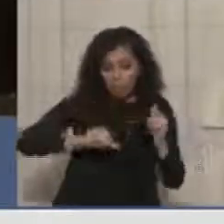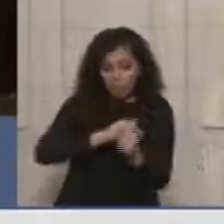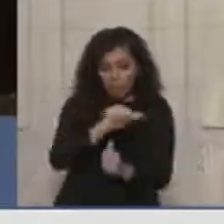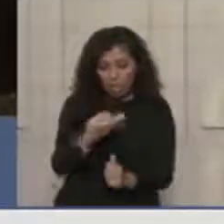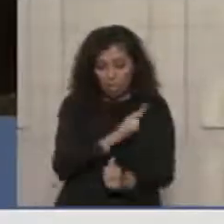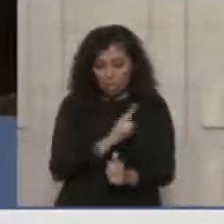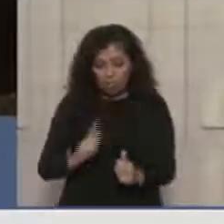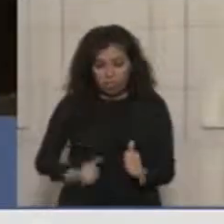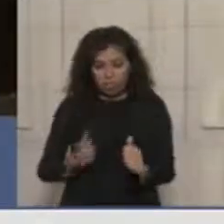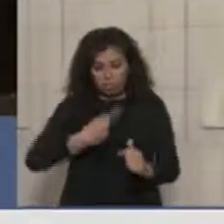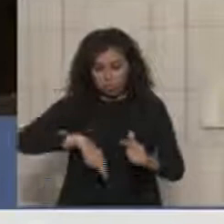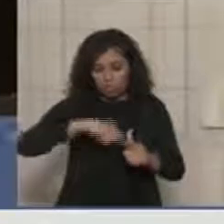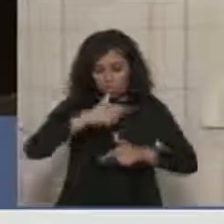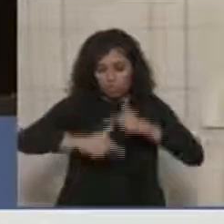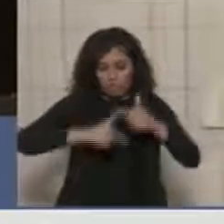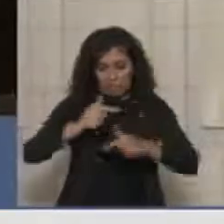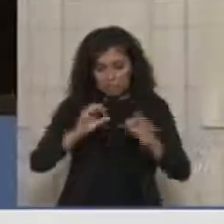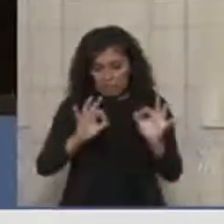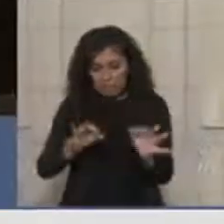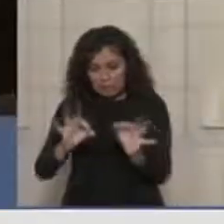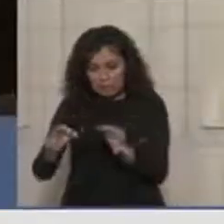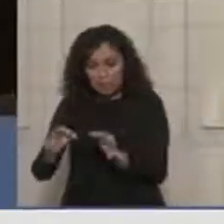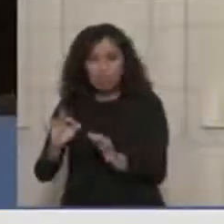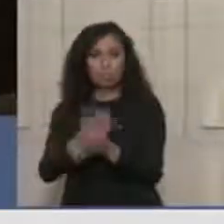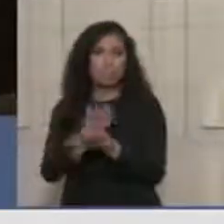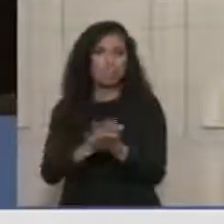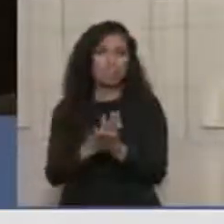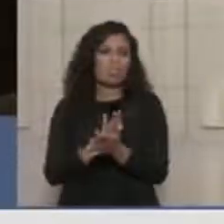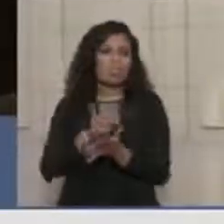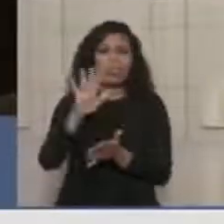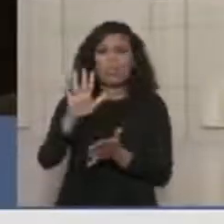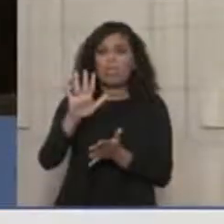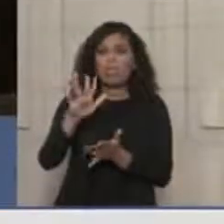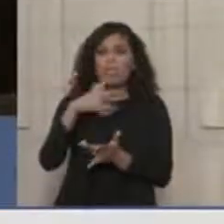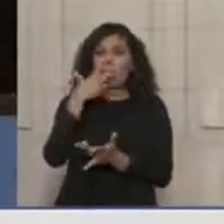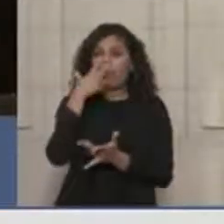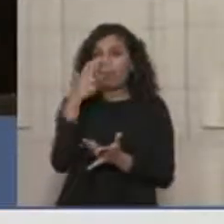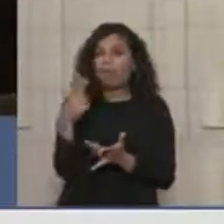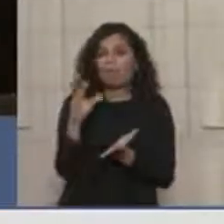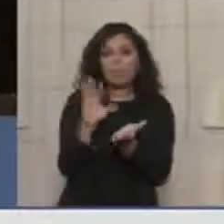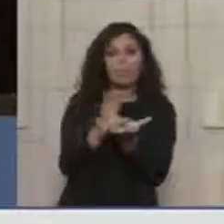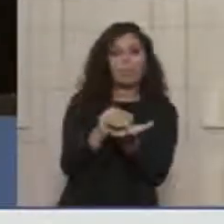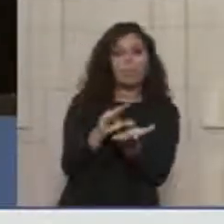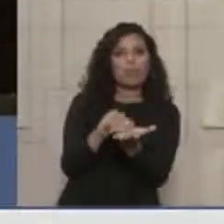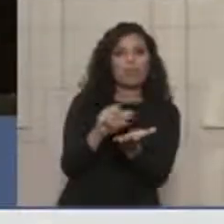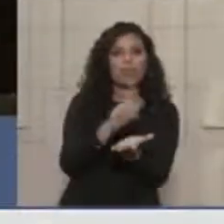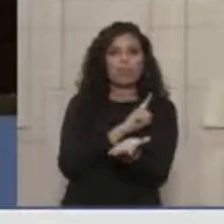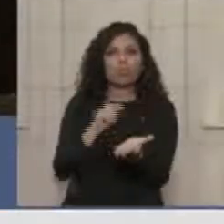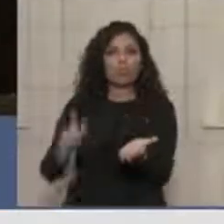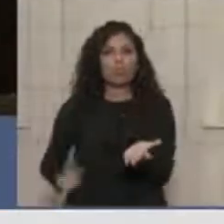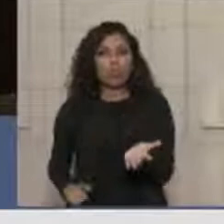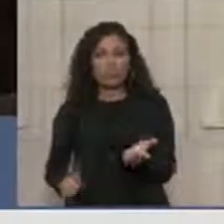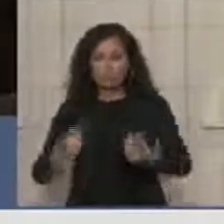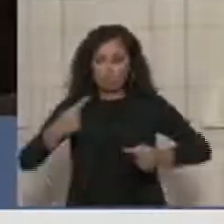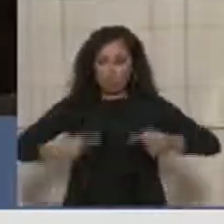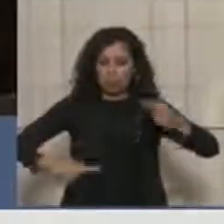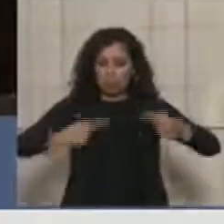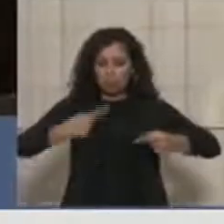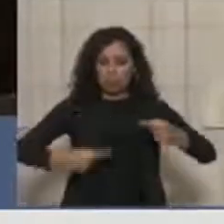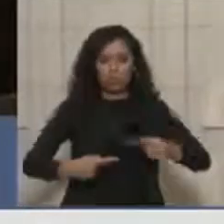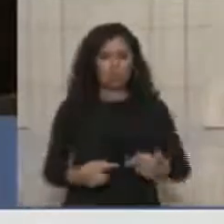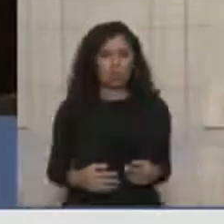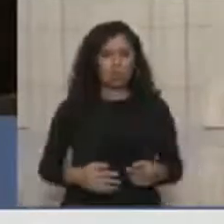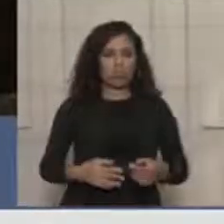para o atual governo, e a todo momento defendia aquilo como se fosse uma pauta de governo, uma pauta política, é uma pauta